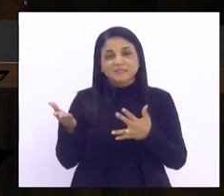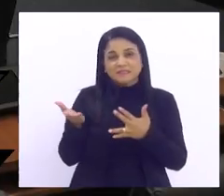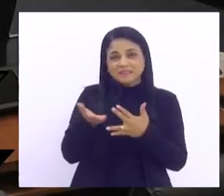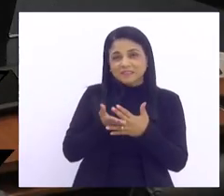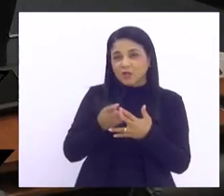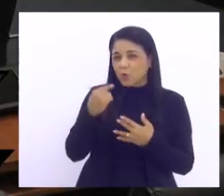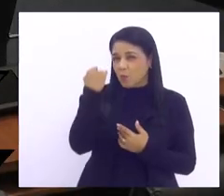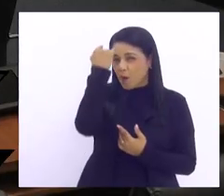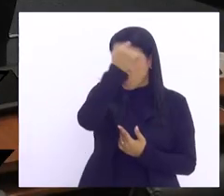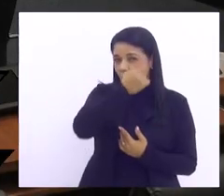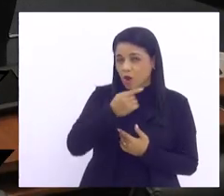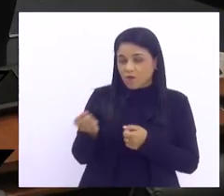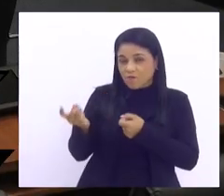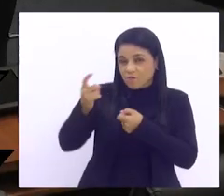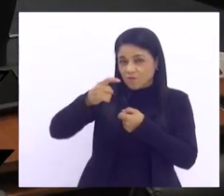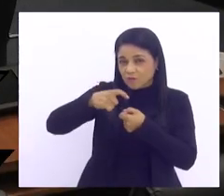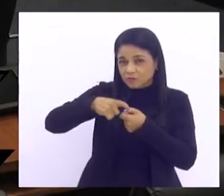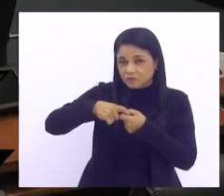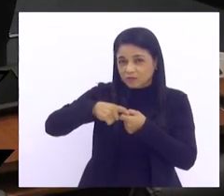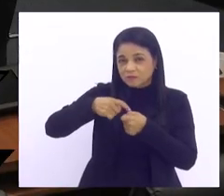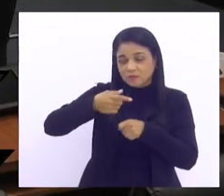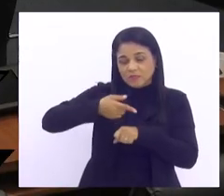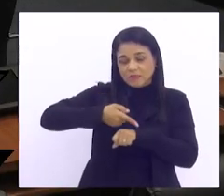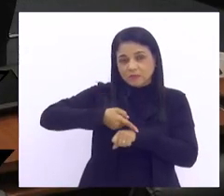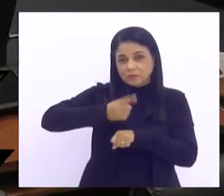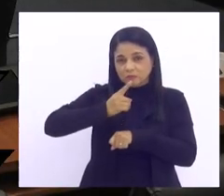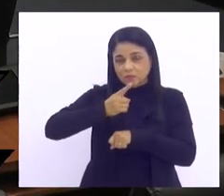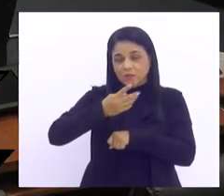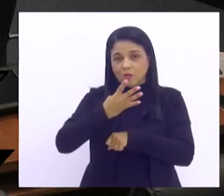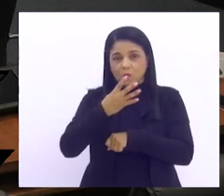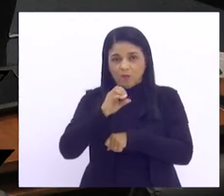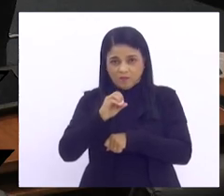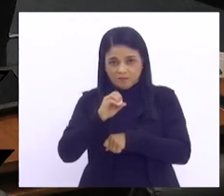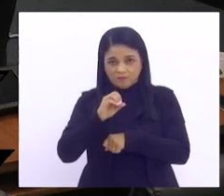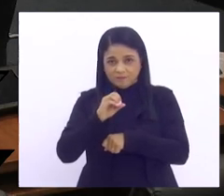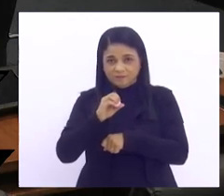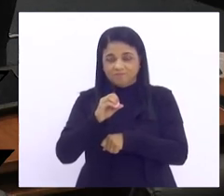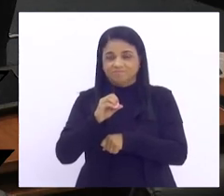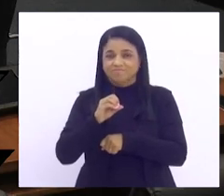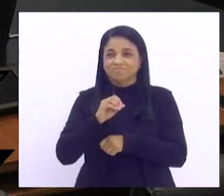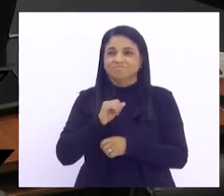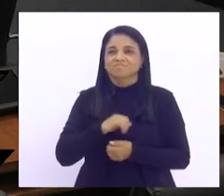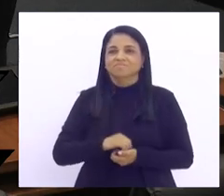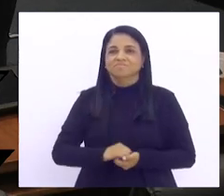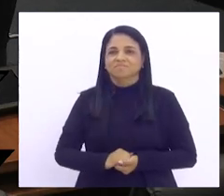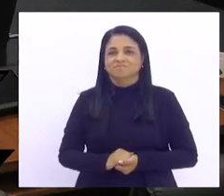de 1 hora, retornando às 13h40, tá? Até daqui a pouco.